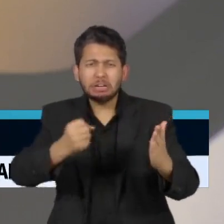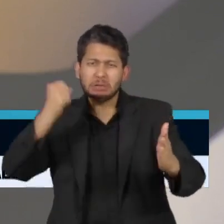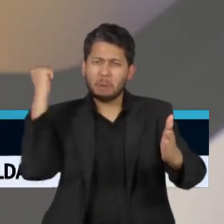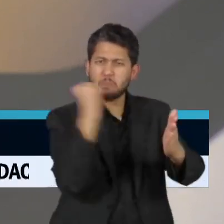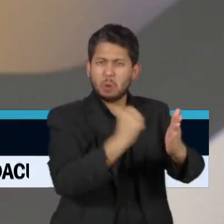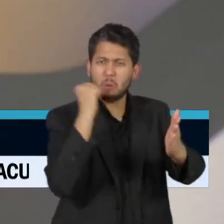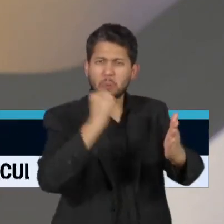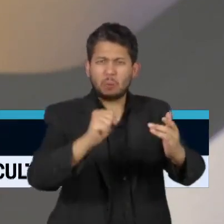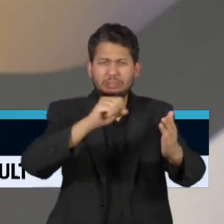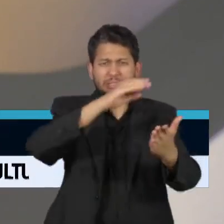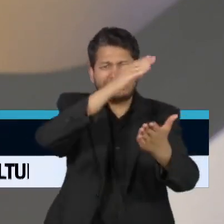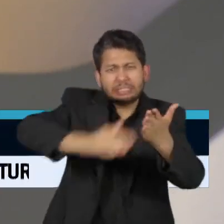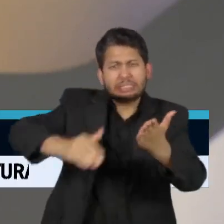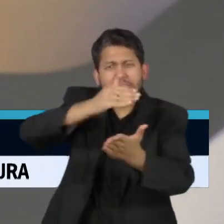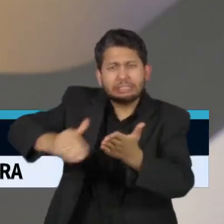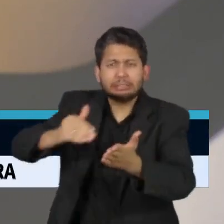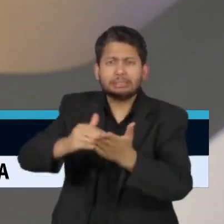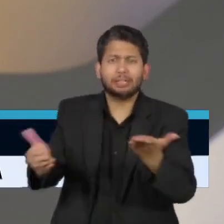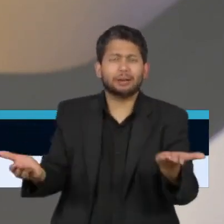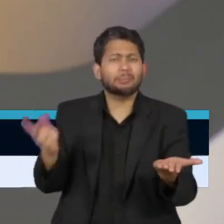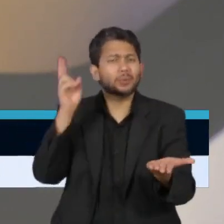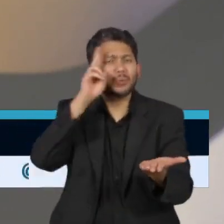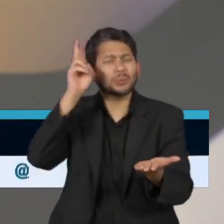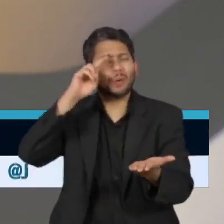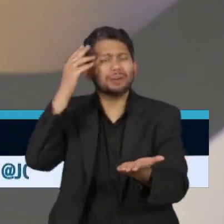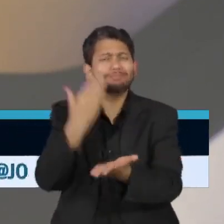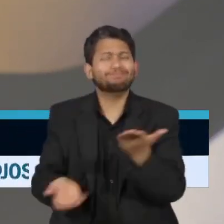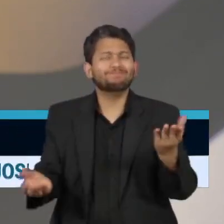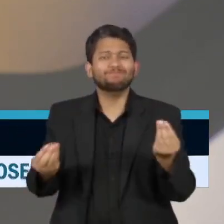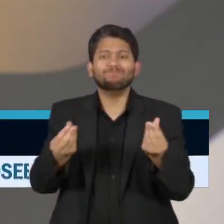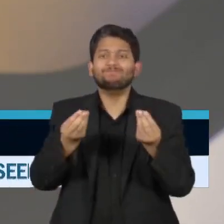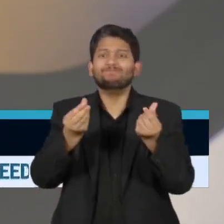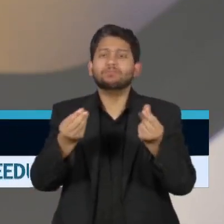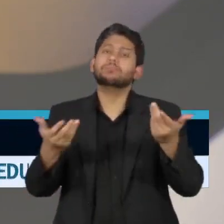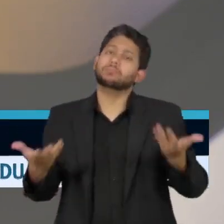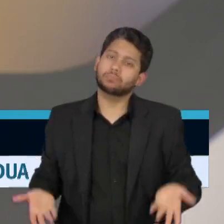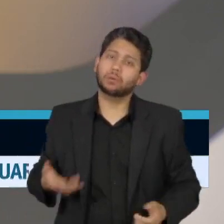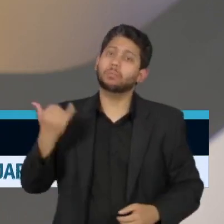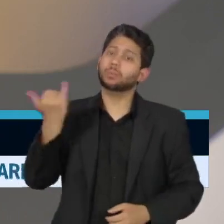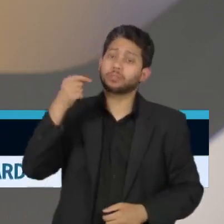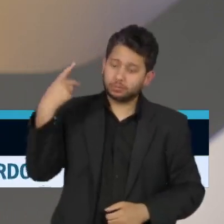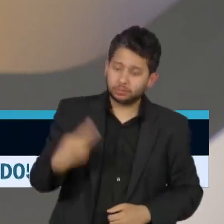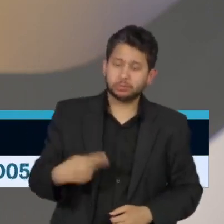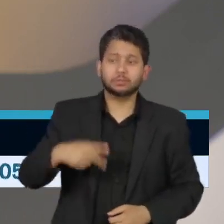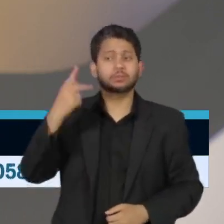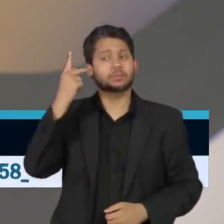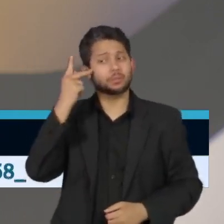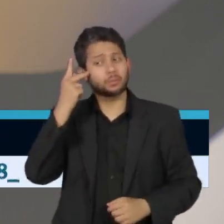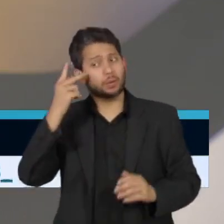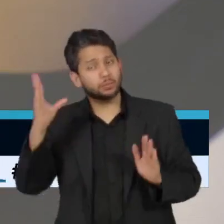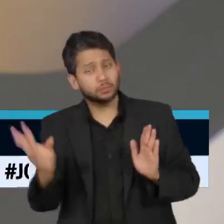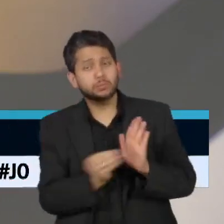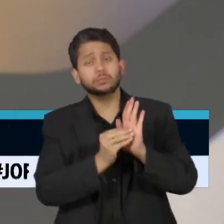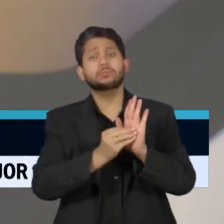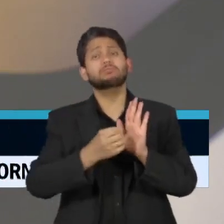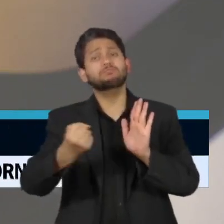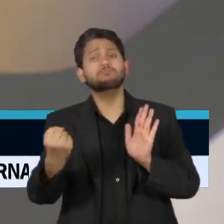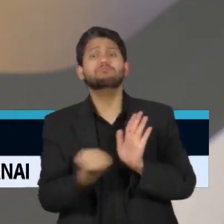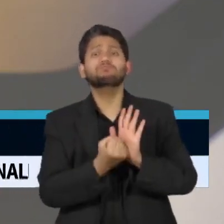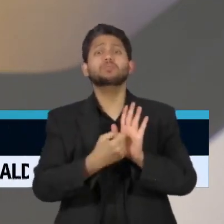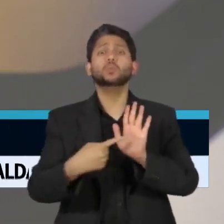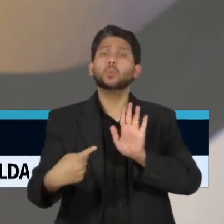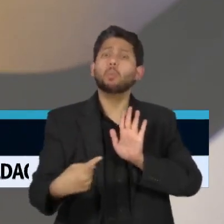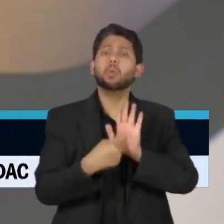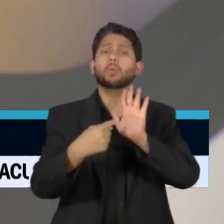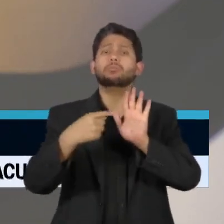muita importância histórica tendo sido destruídas. É importante que aqui em São Paulo a gente tenha aí uma